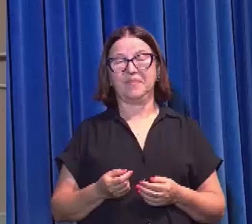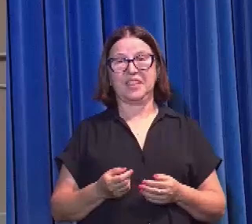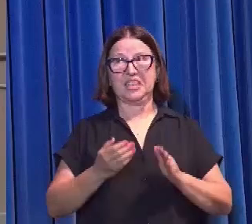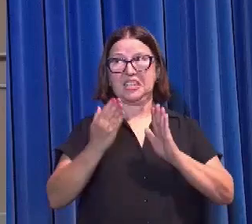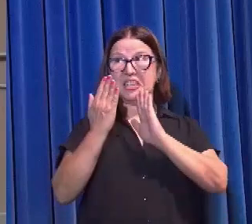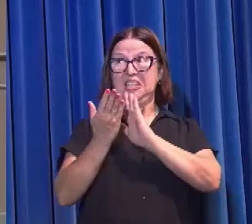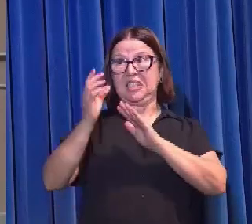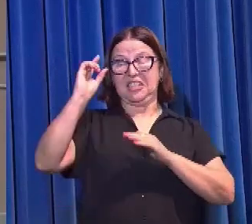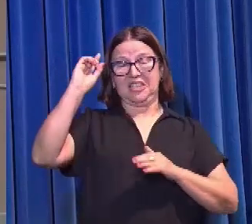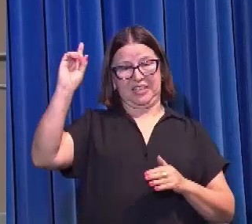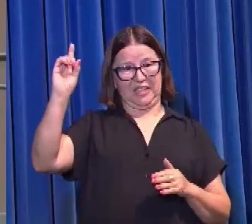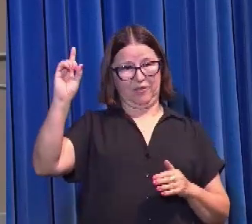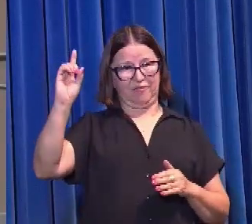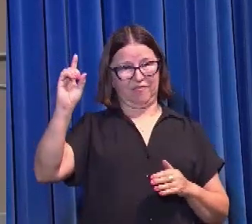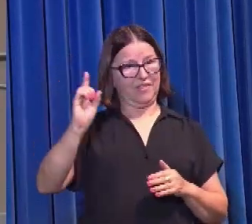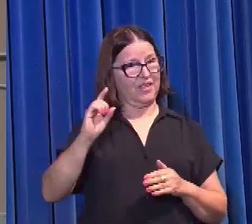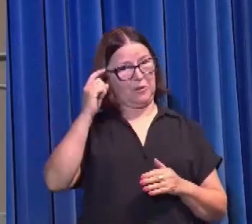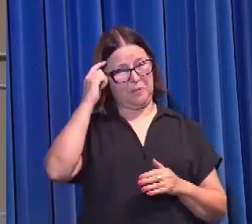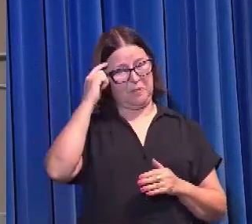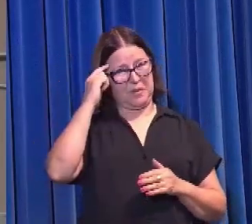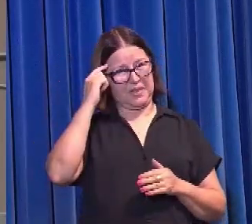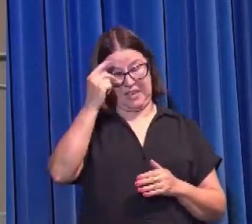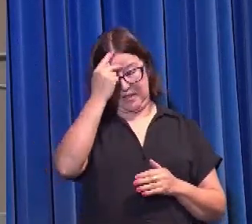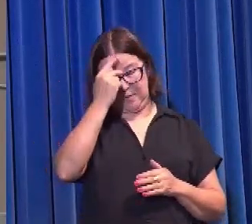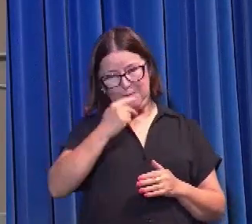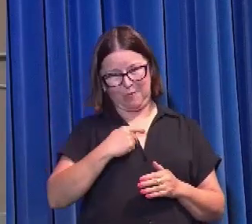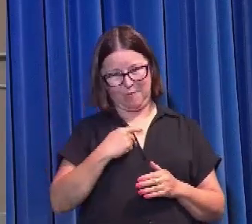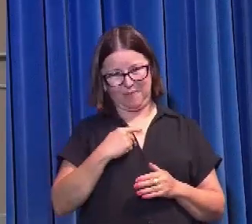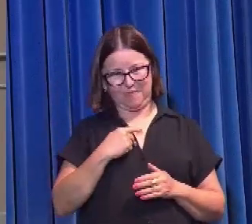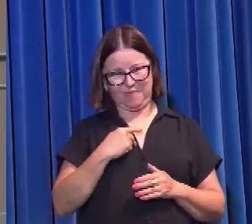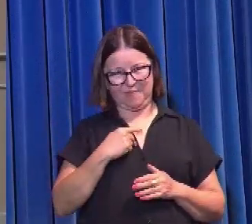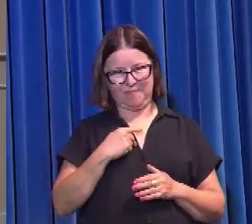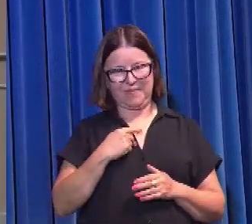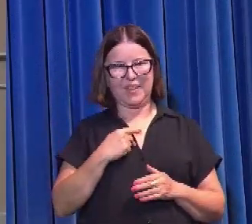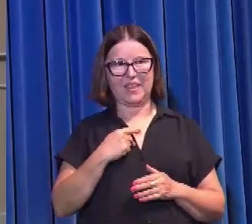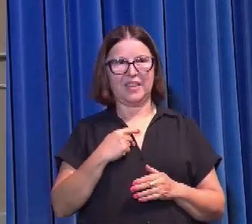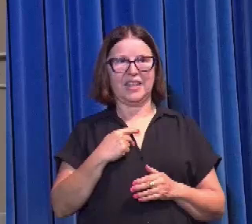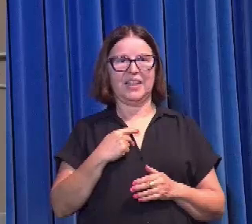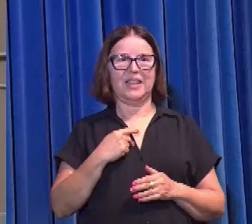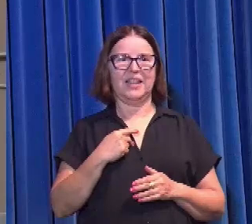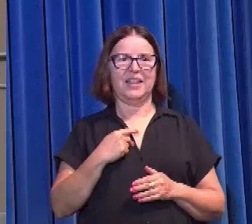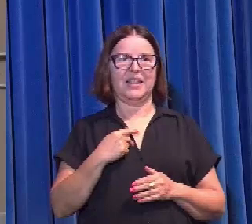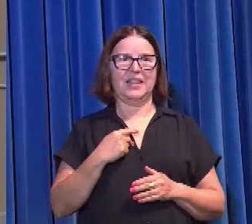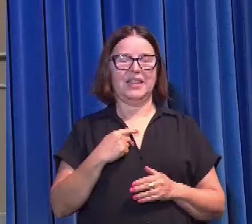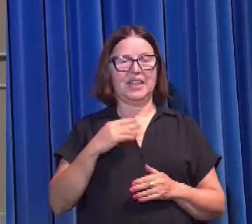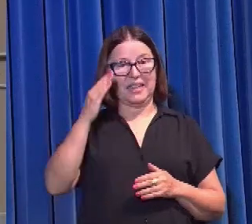mais do que convém. É considerar os outros superiores a si mesmo. Isso é humildade.